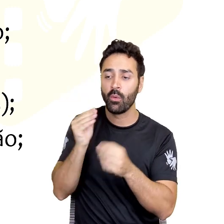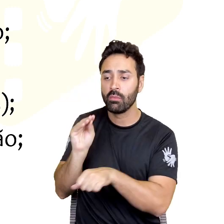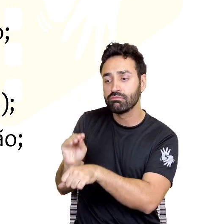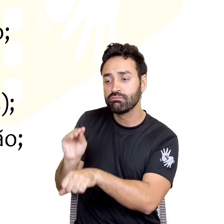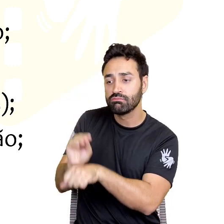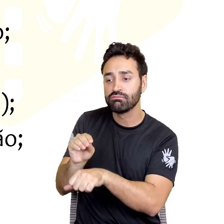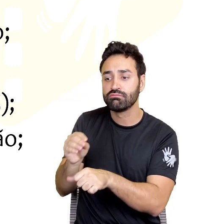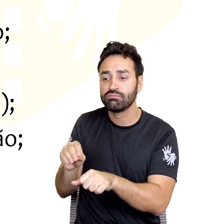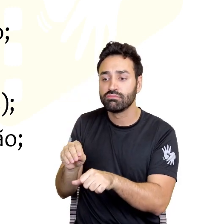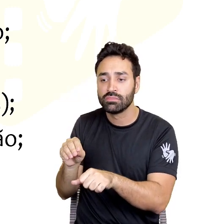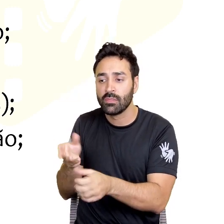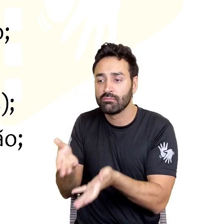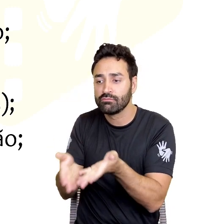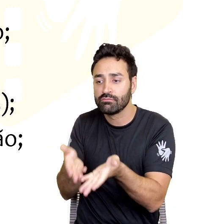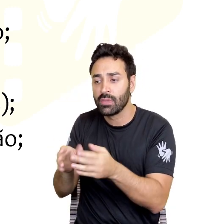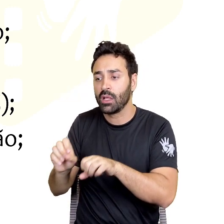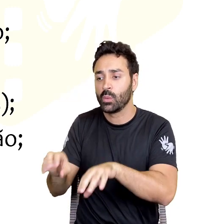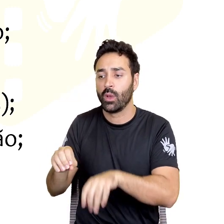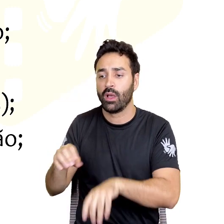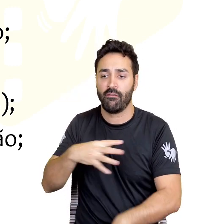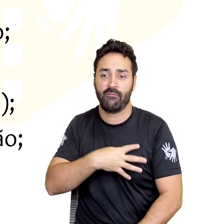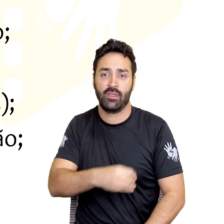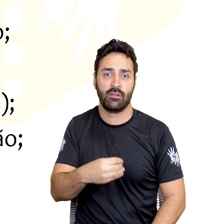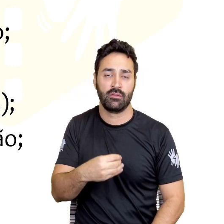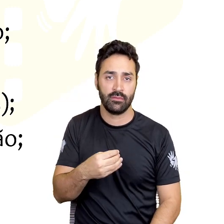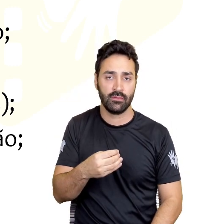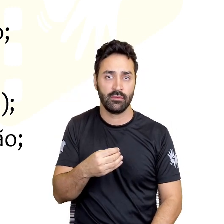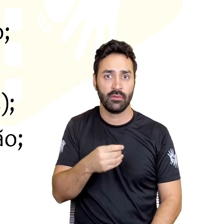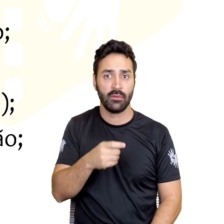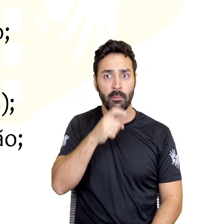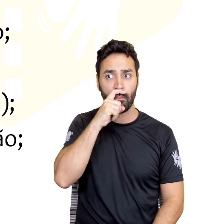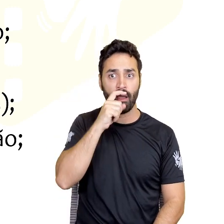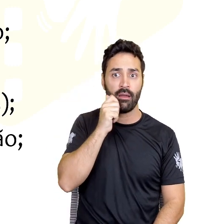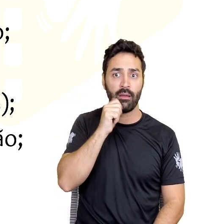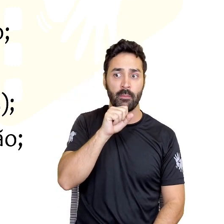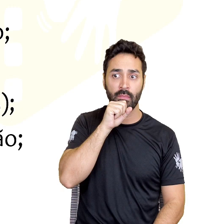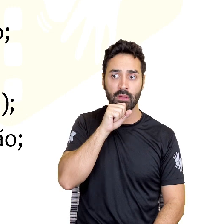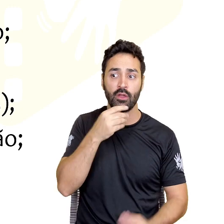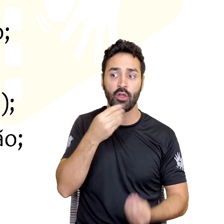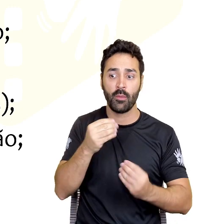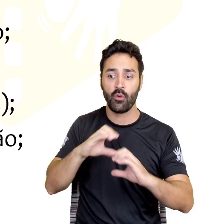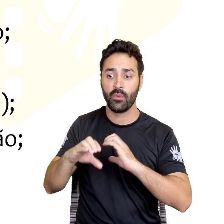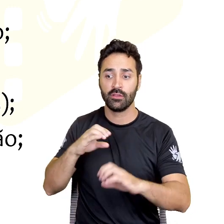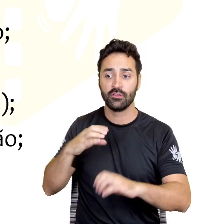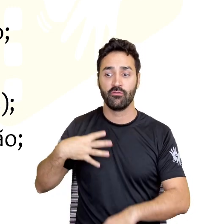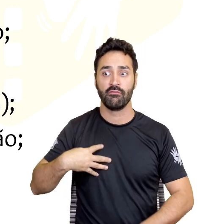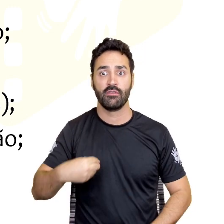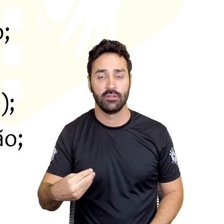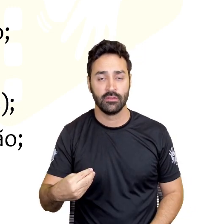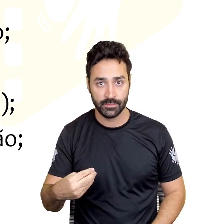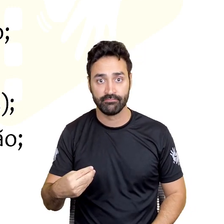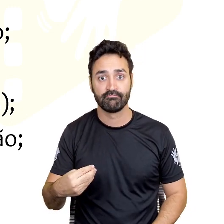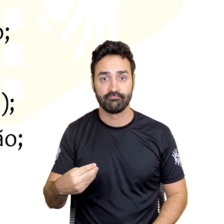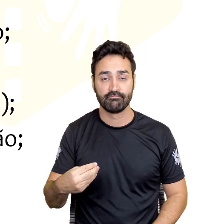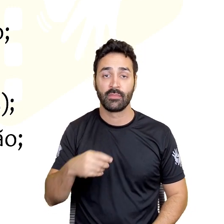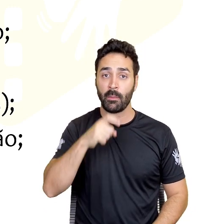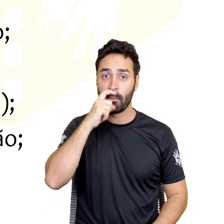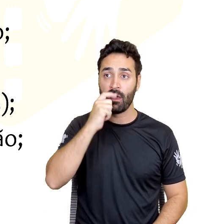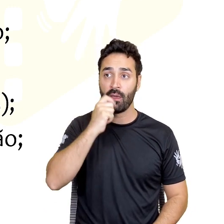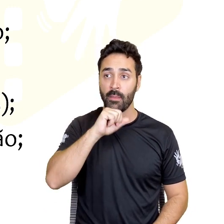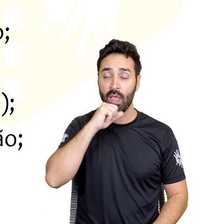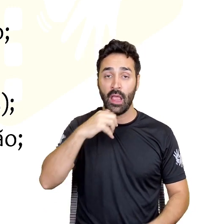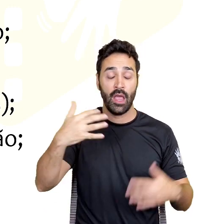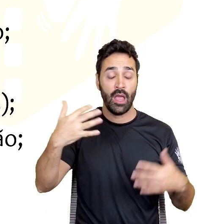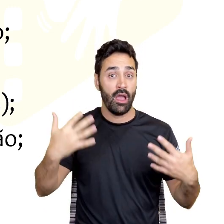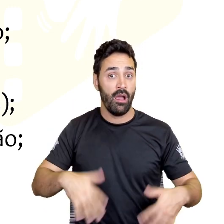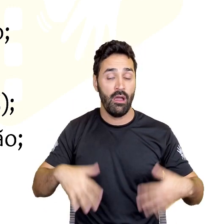assim, como é que um pai vai criar um filho sem comunicação, né? E aí você vê a pessoa entrando em pânico.